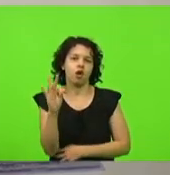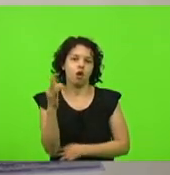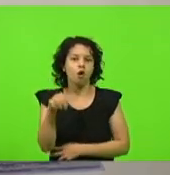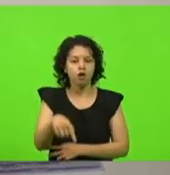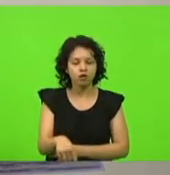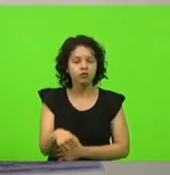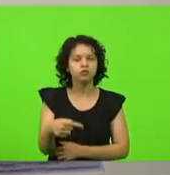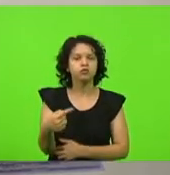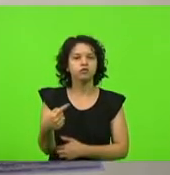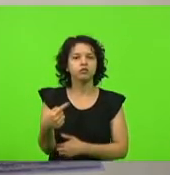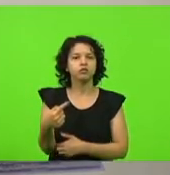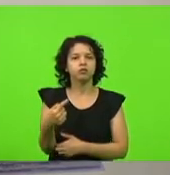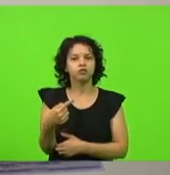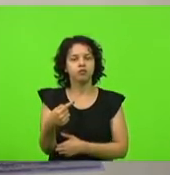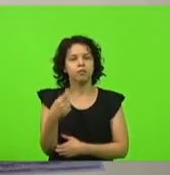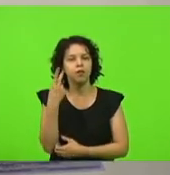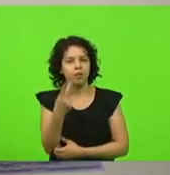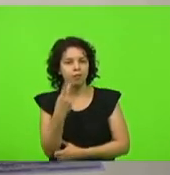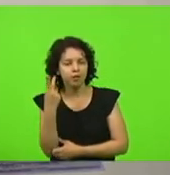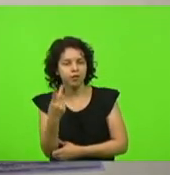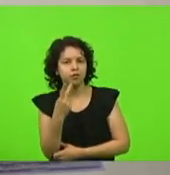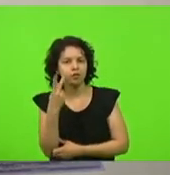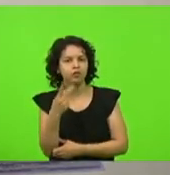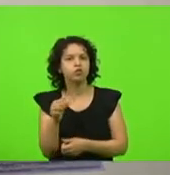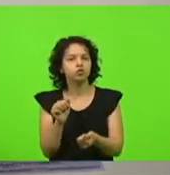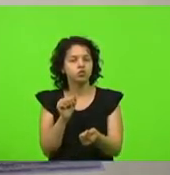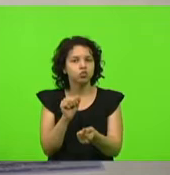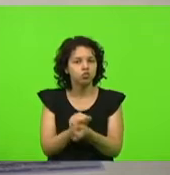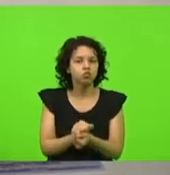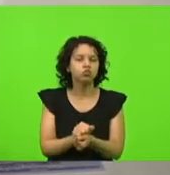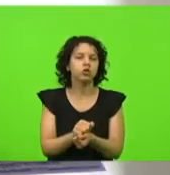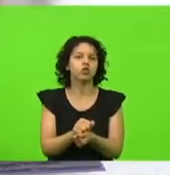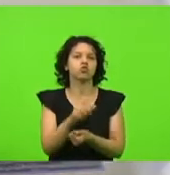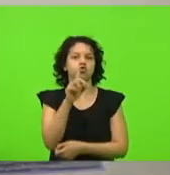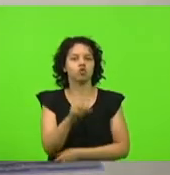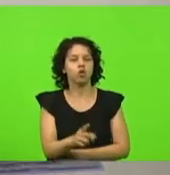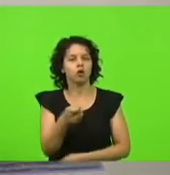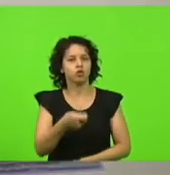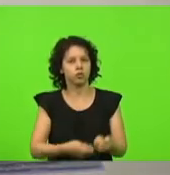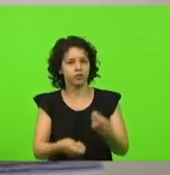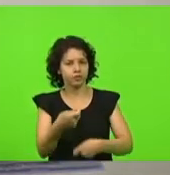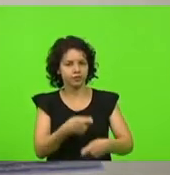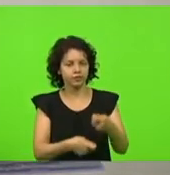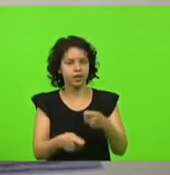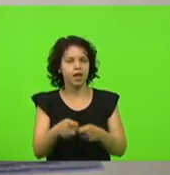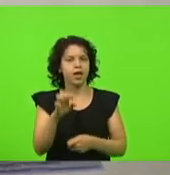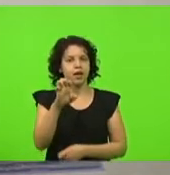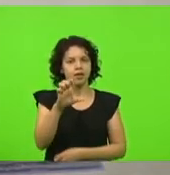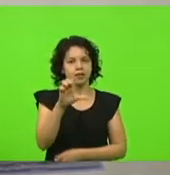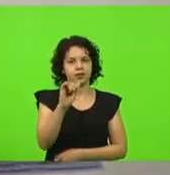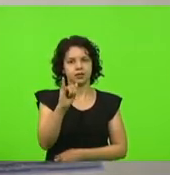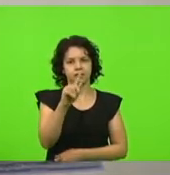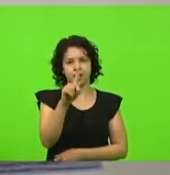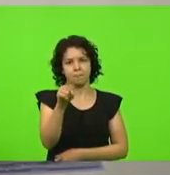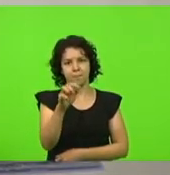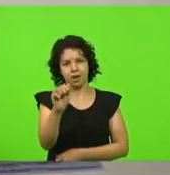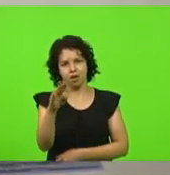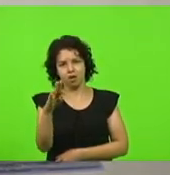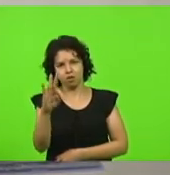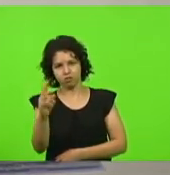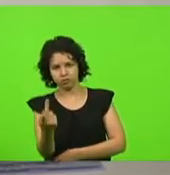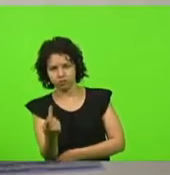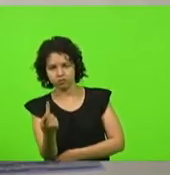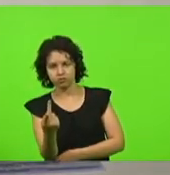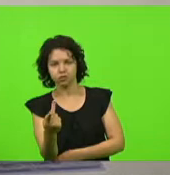Catarinense, acompanhado da diretora administrativa, senhora Elizabeth Glauber, e o assessor de